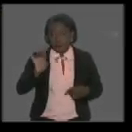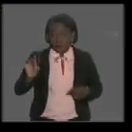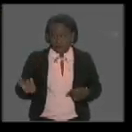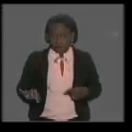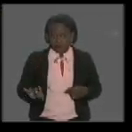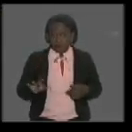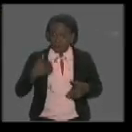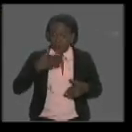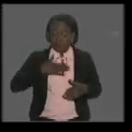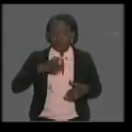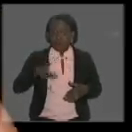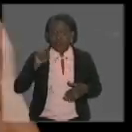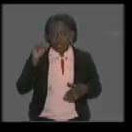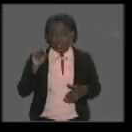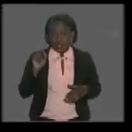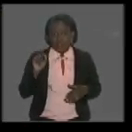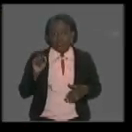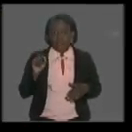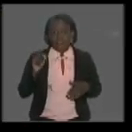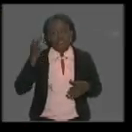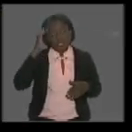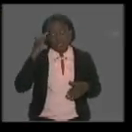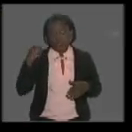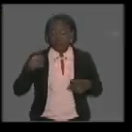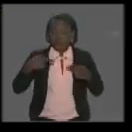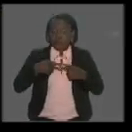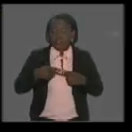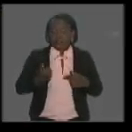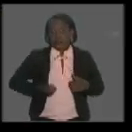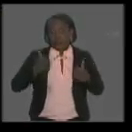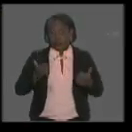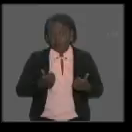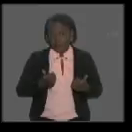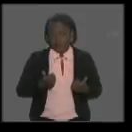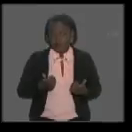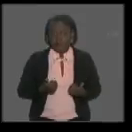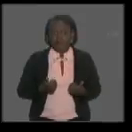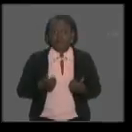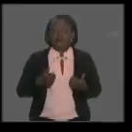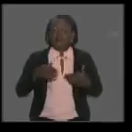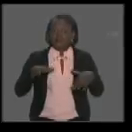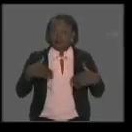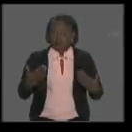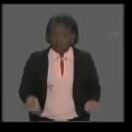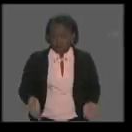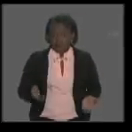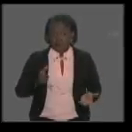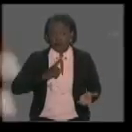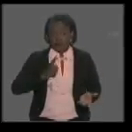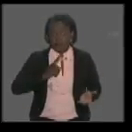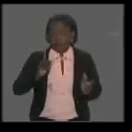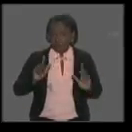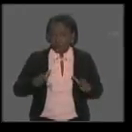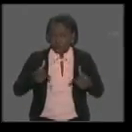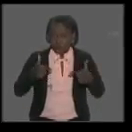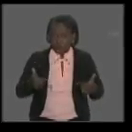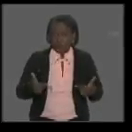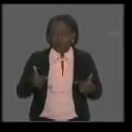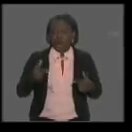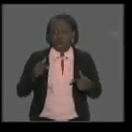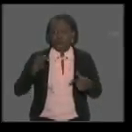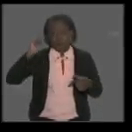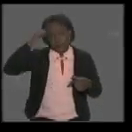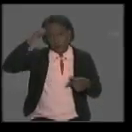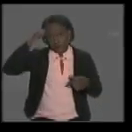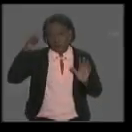gente escolhe, né? Que a gente acha que nos representa melhor. E aí tem uma relação com isso, né,